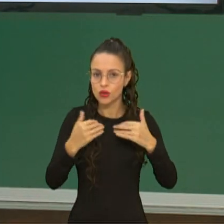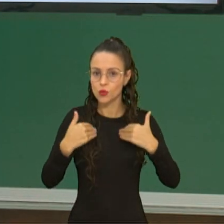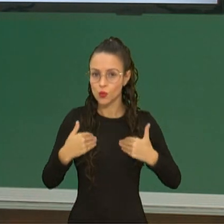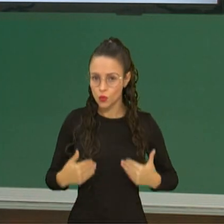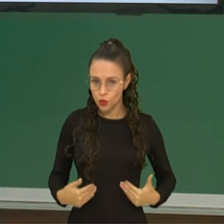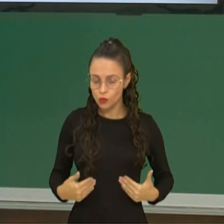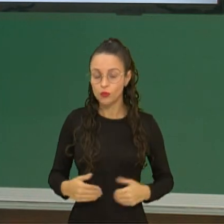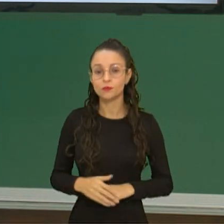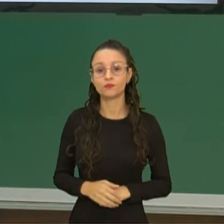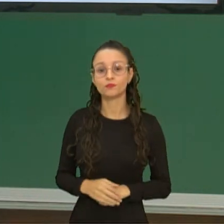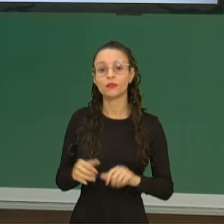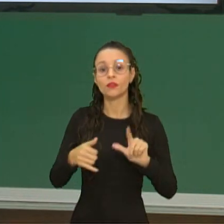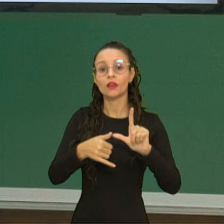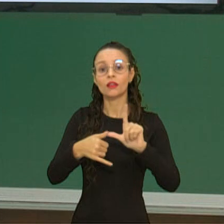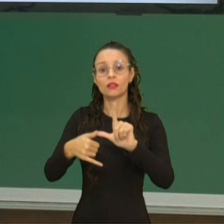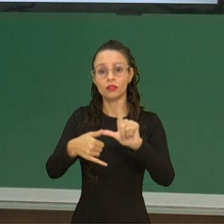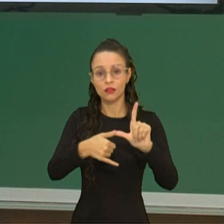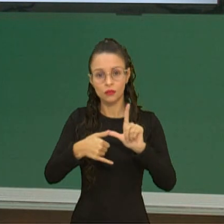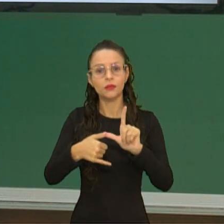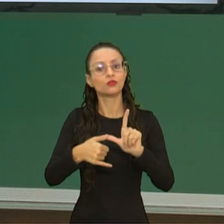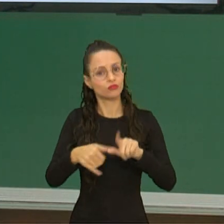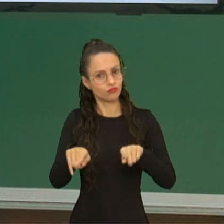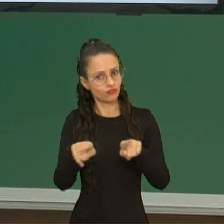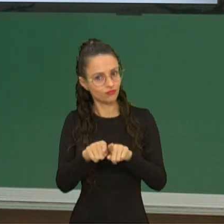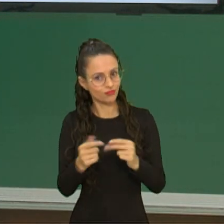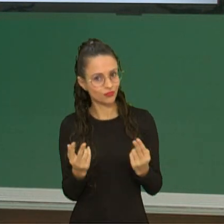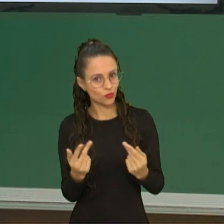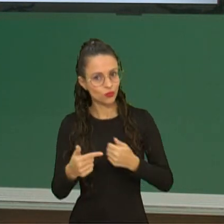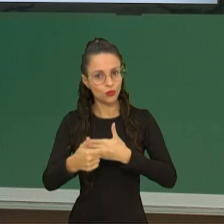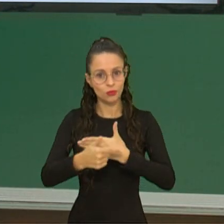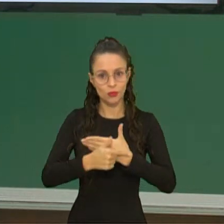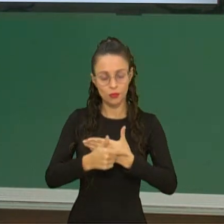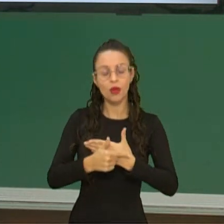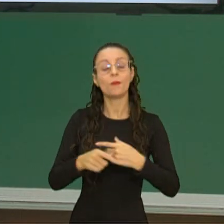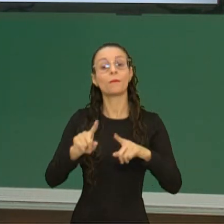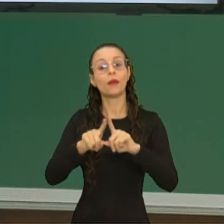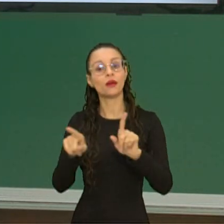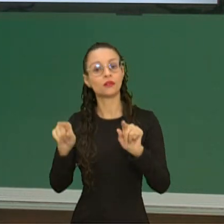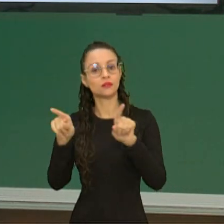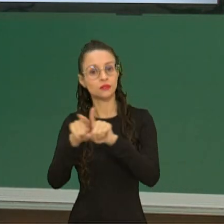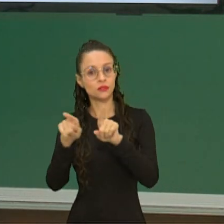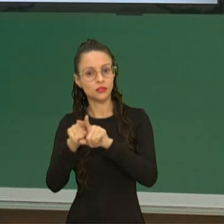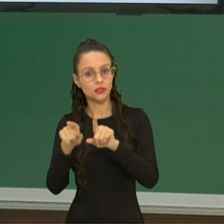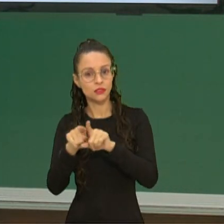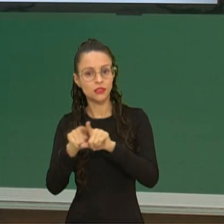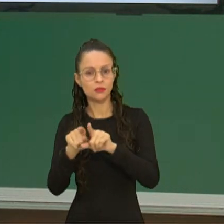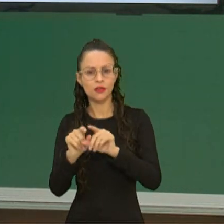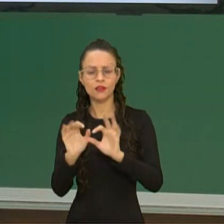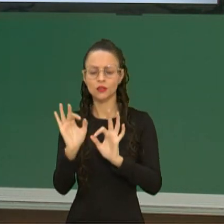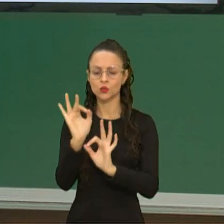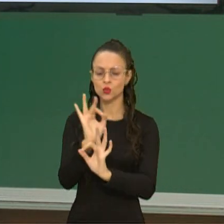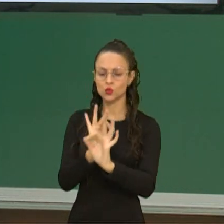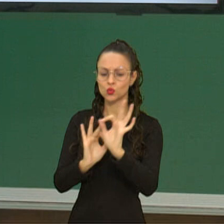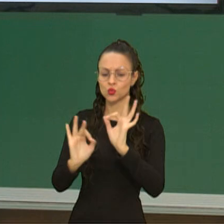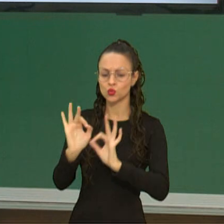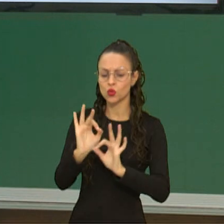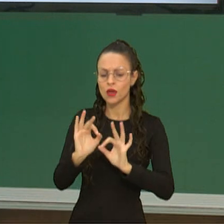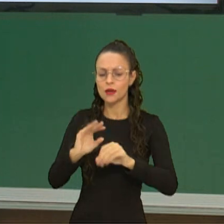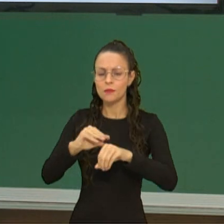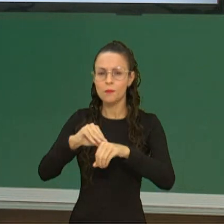ao corpo os lipídios também tem esse papel mas além desse né fazem parte das membranas celulares